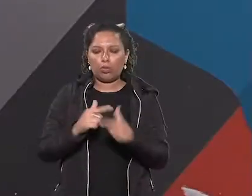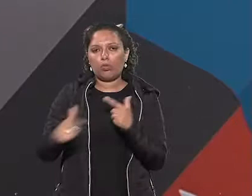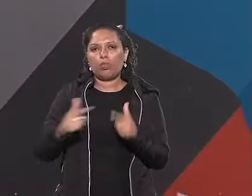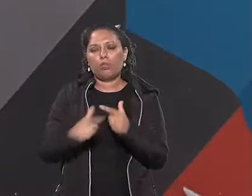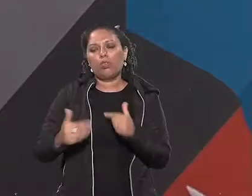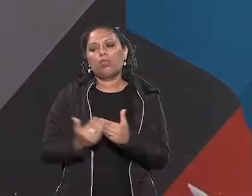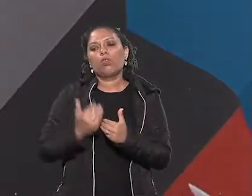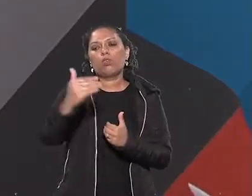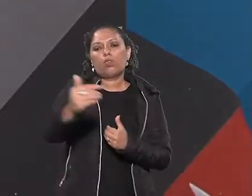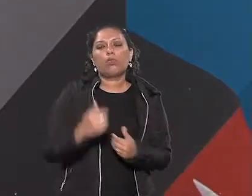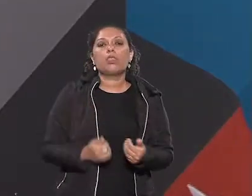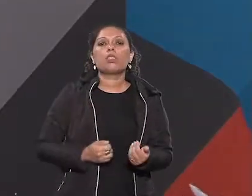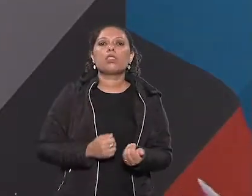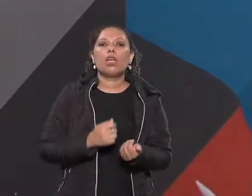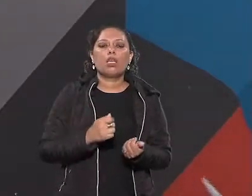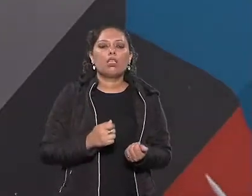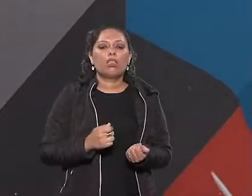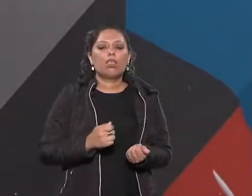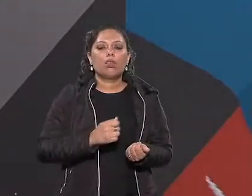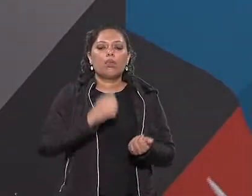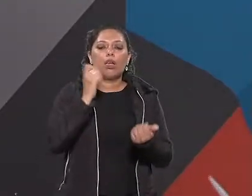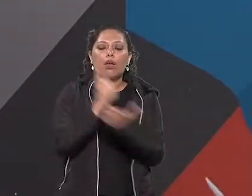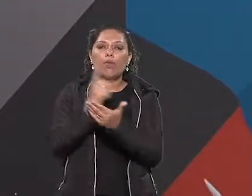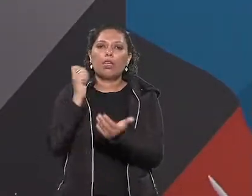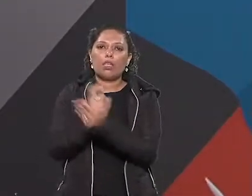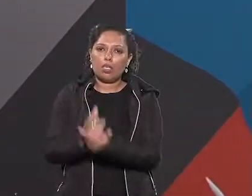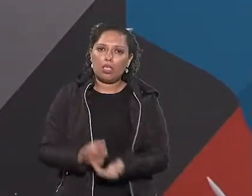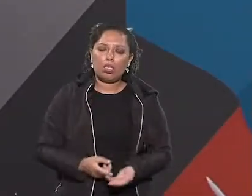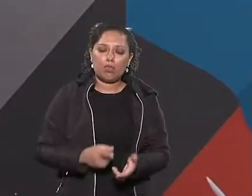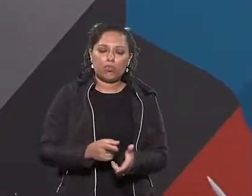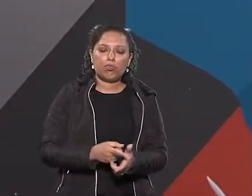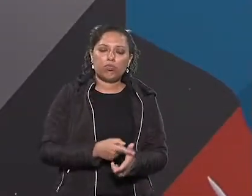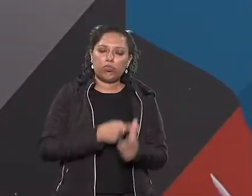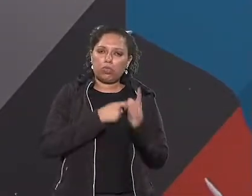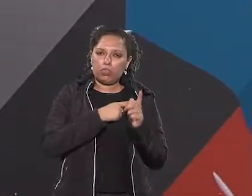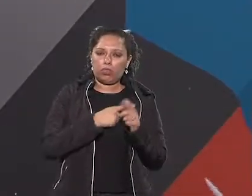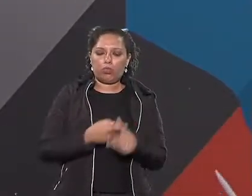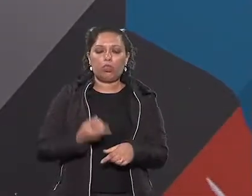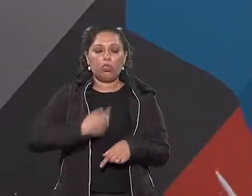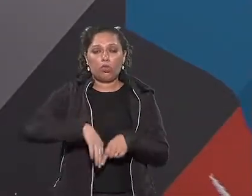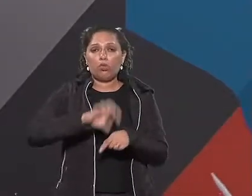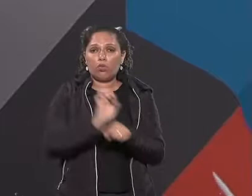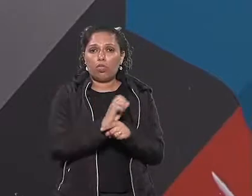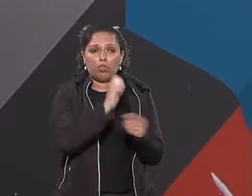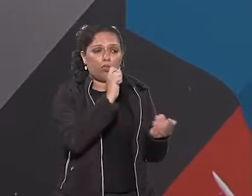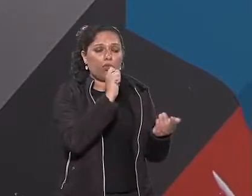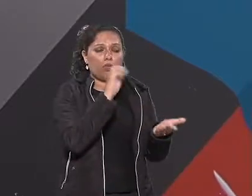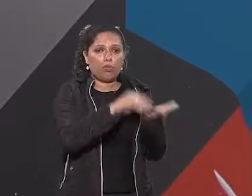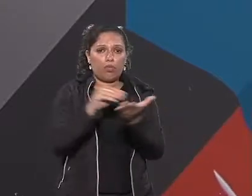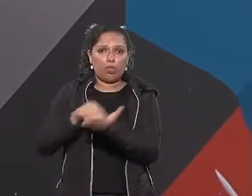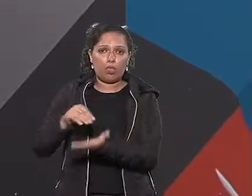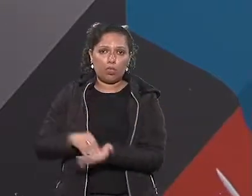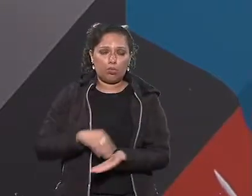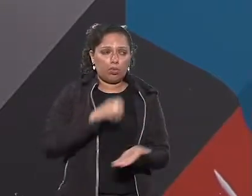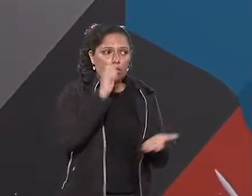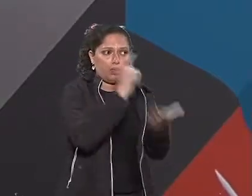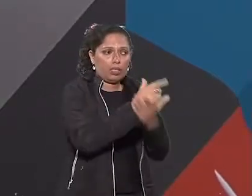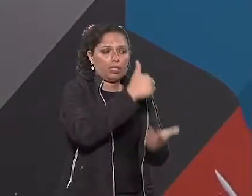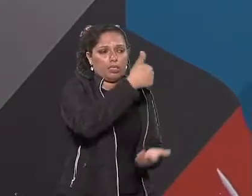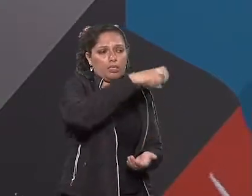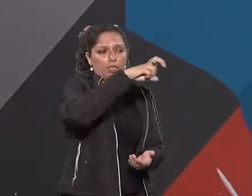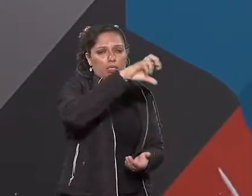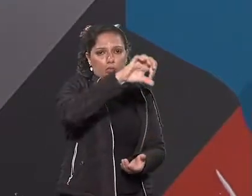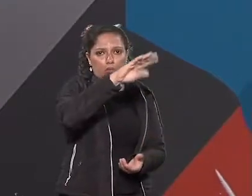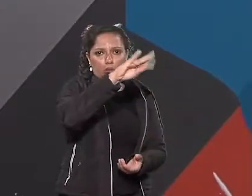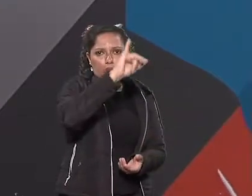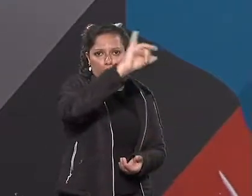com a cobrança da dívida ativa. O Estado deve para a União 159 bilhões.